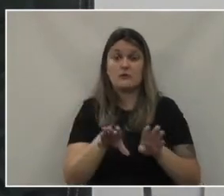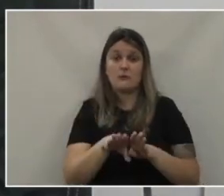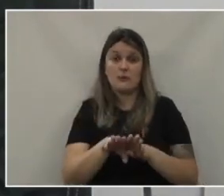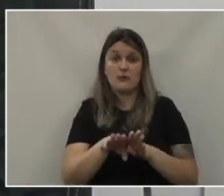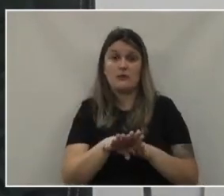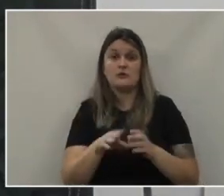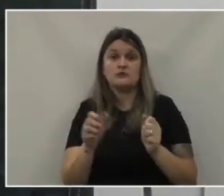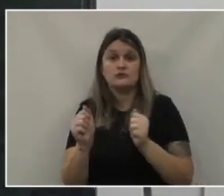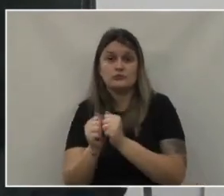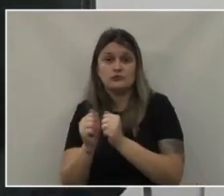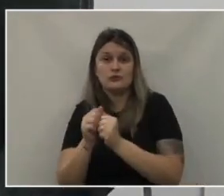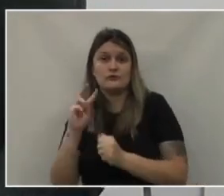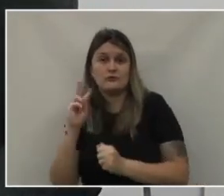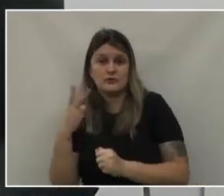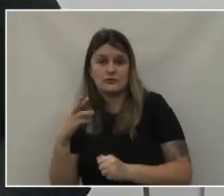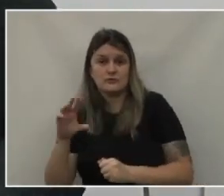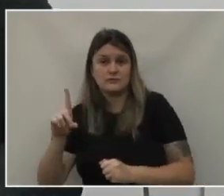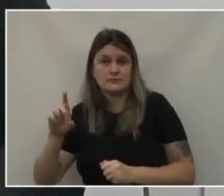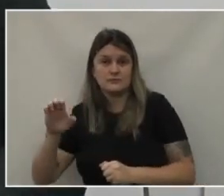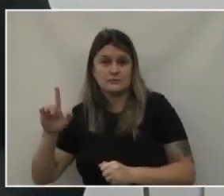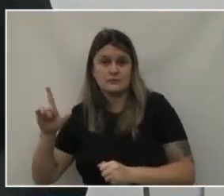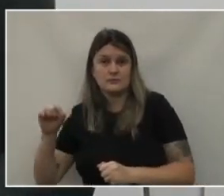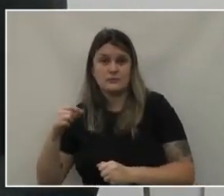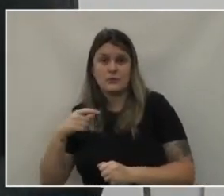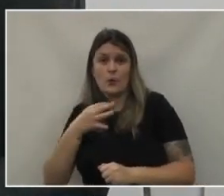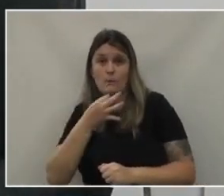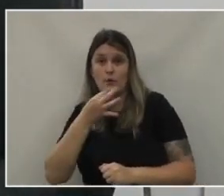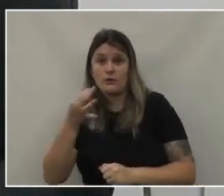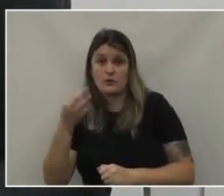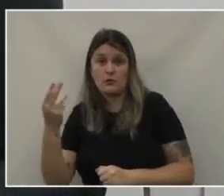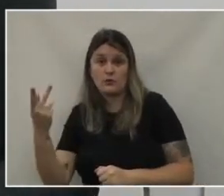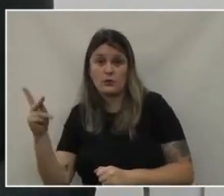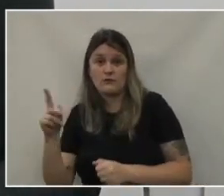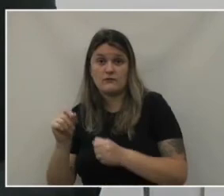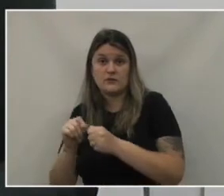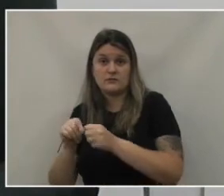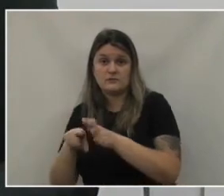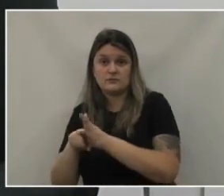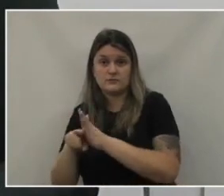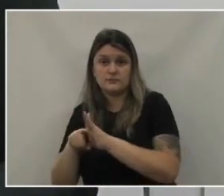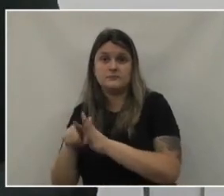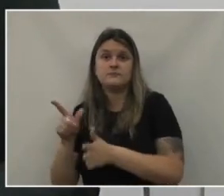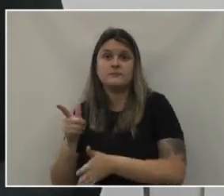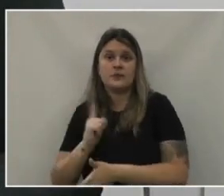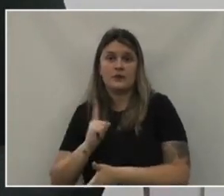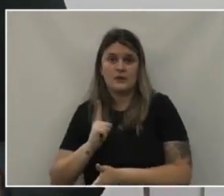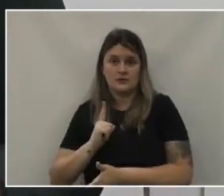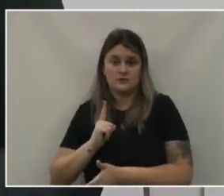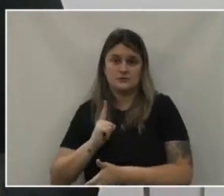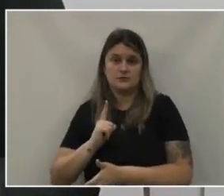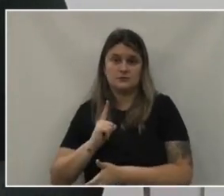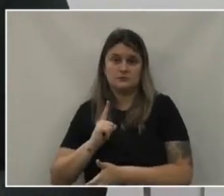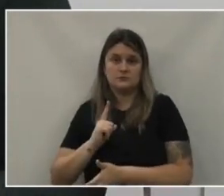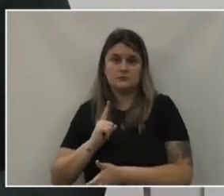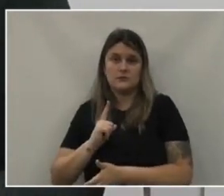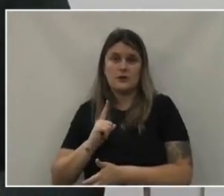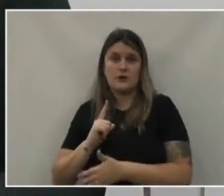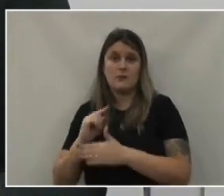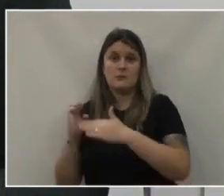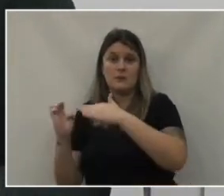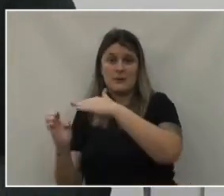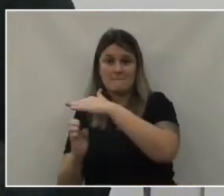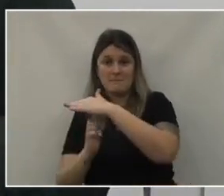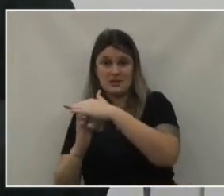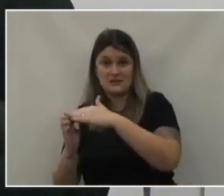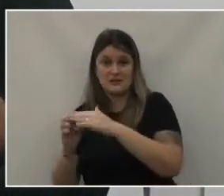Inclusive, com o vereador Diego, sugerimos, pesquisamos, e existe uma empresa